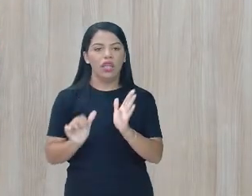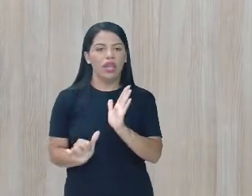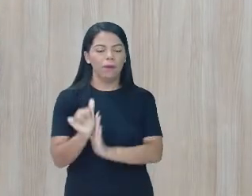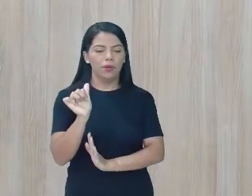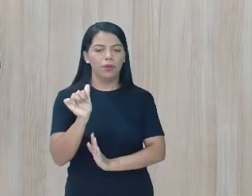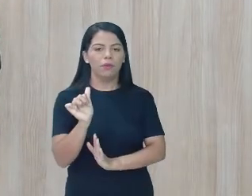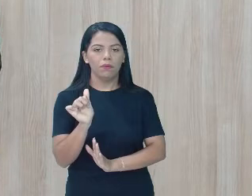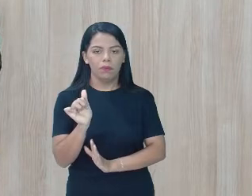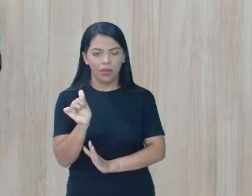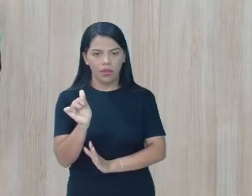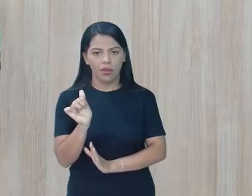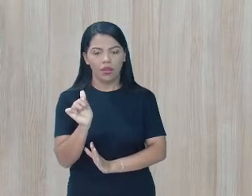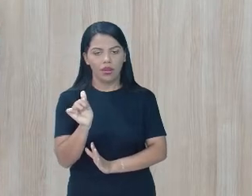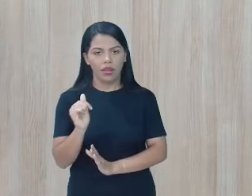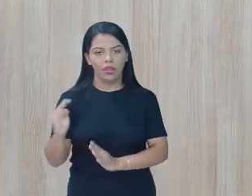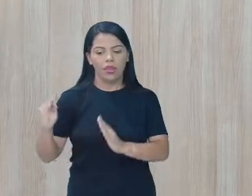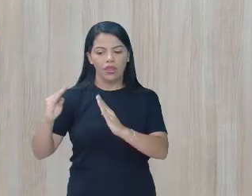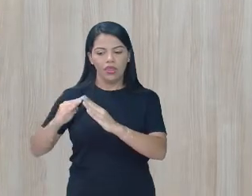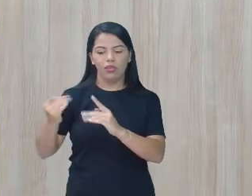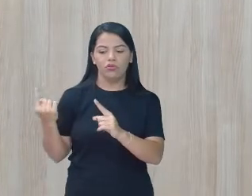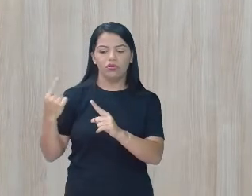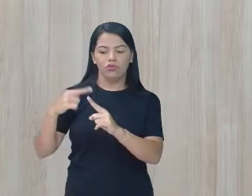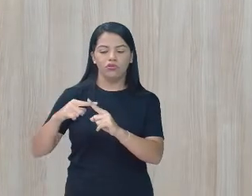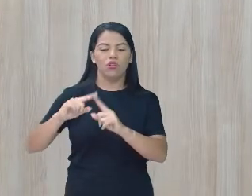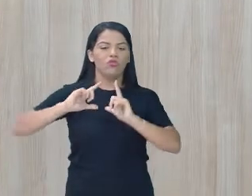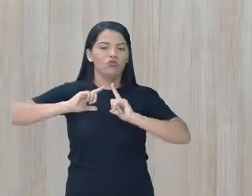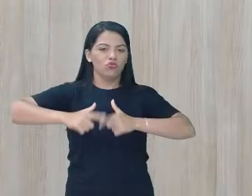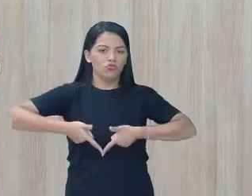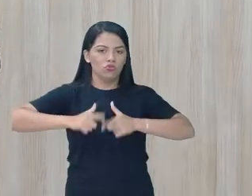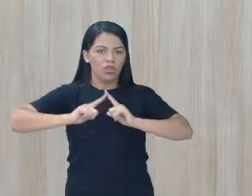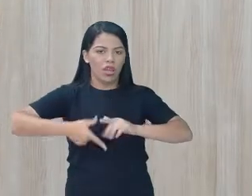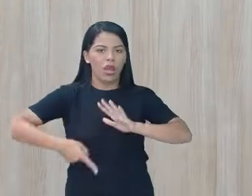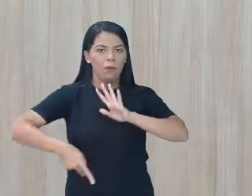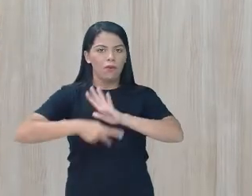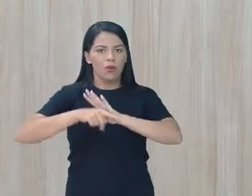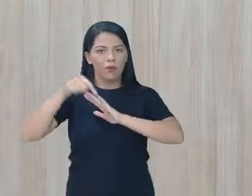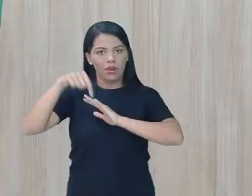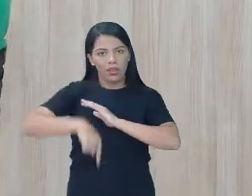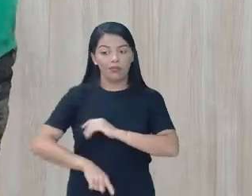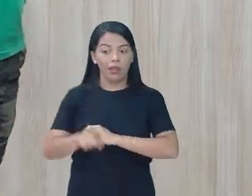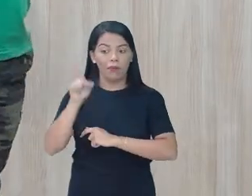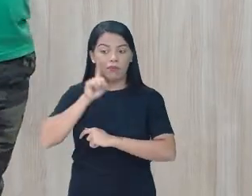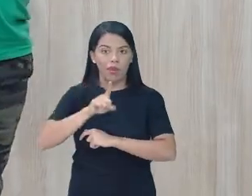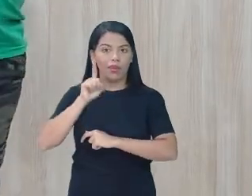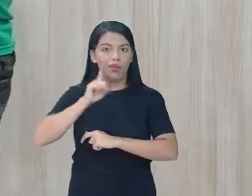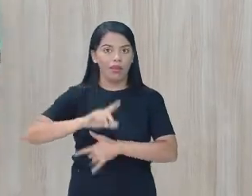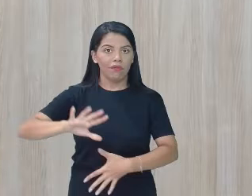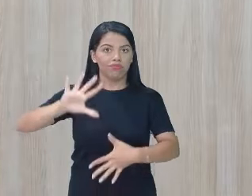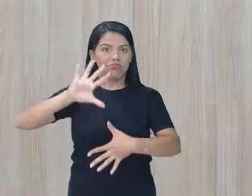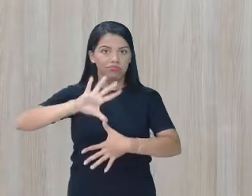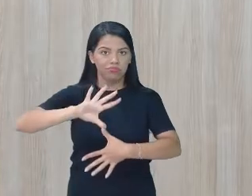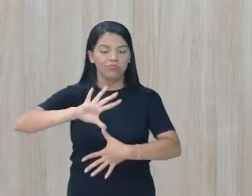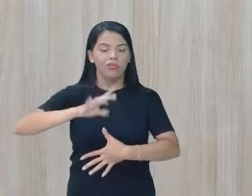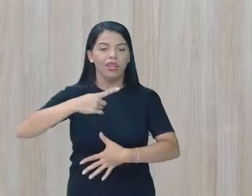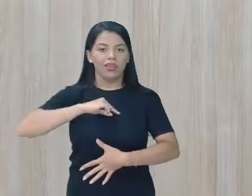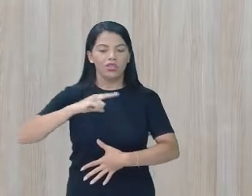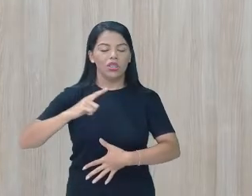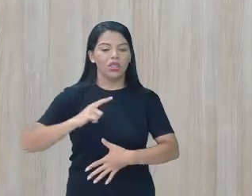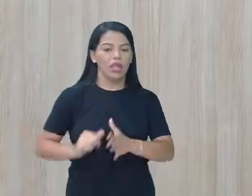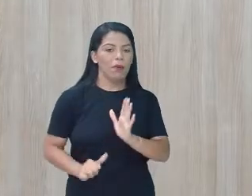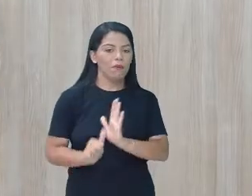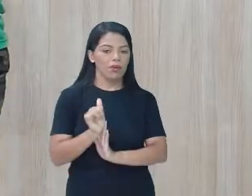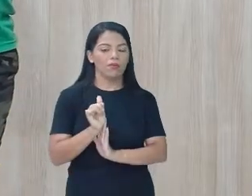primeira sinagoga judaica, né, das Américas, né? Então a gente tem a